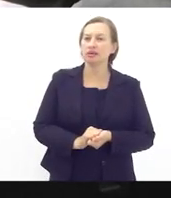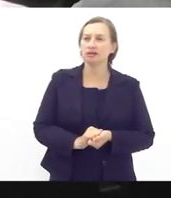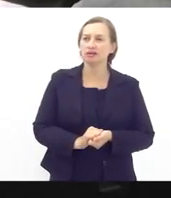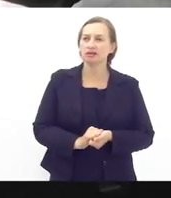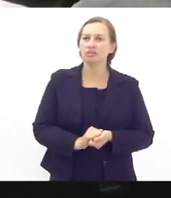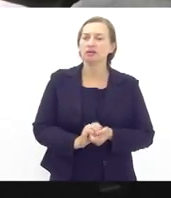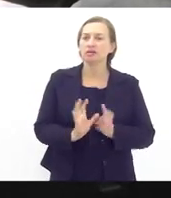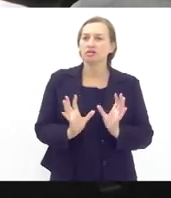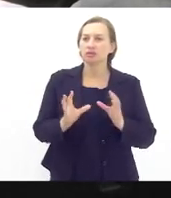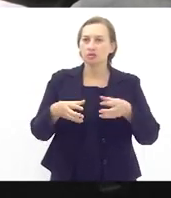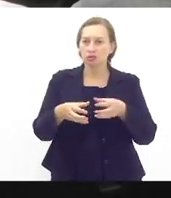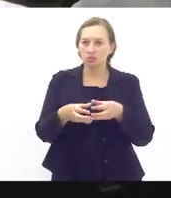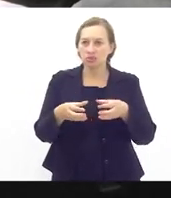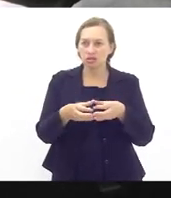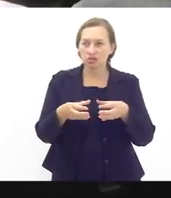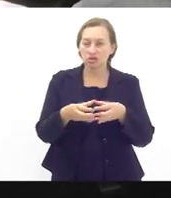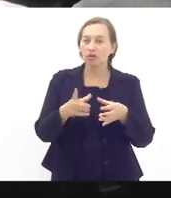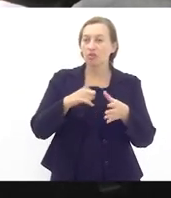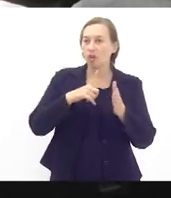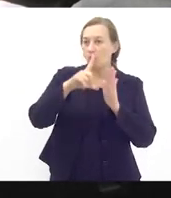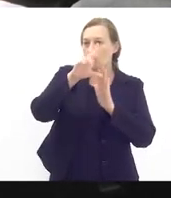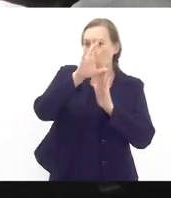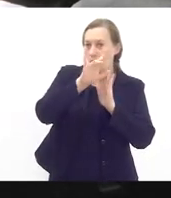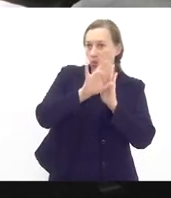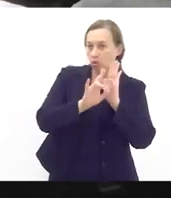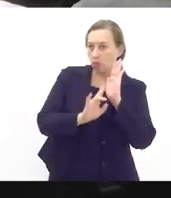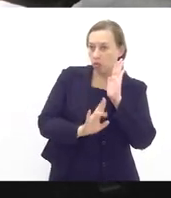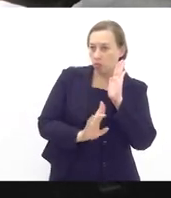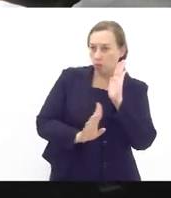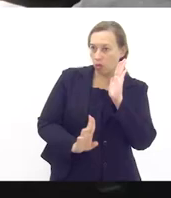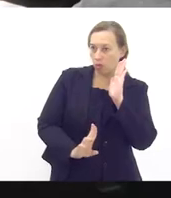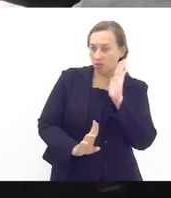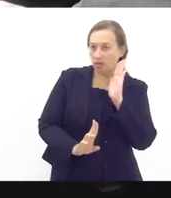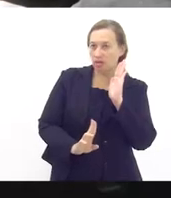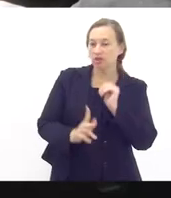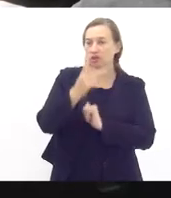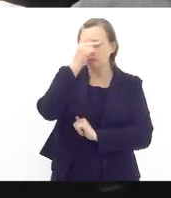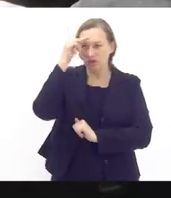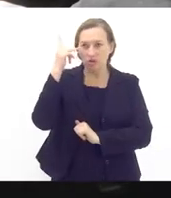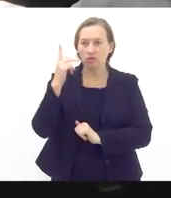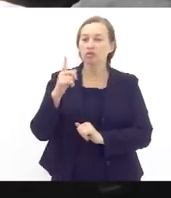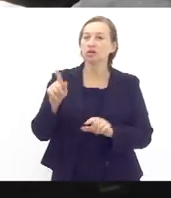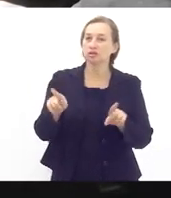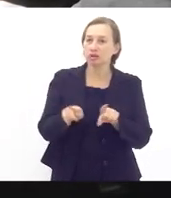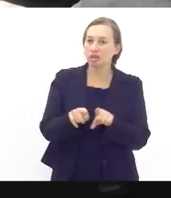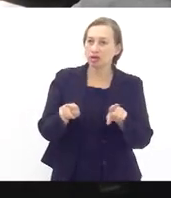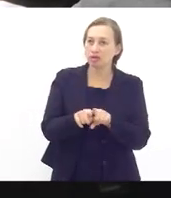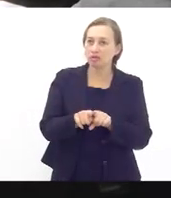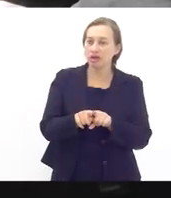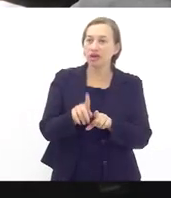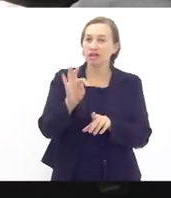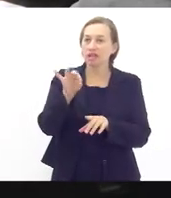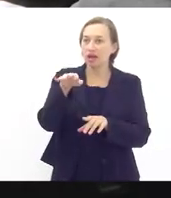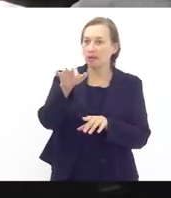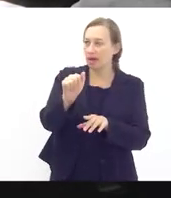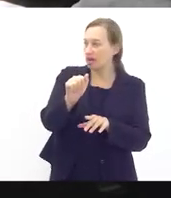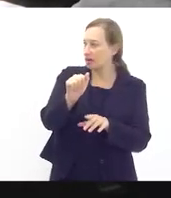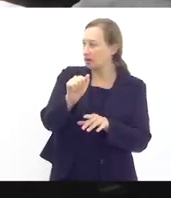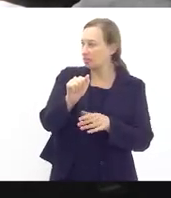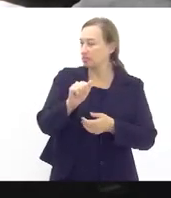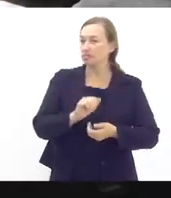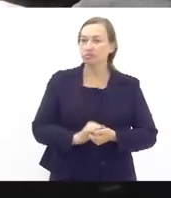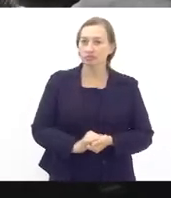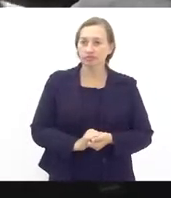da comissão E como tem uma lista ali de presença então a gente trouxe também a tabela de quantos municípios vão receber